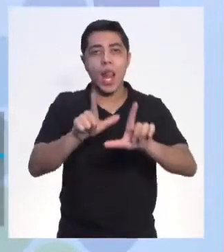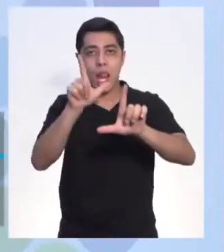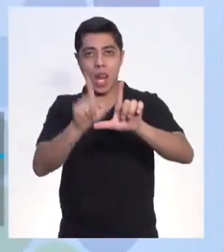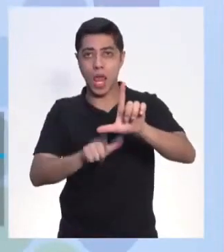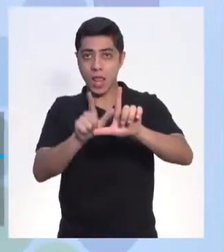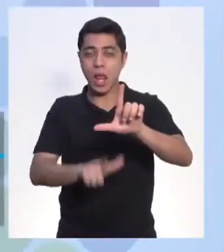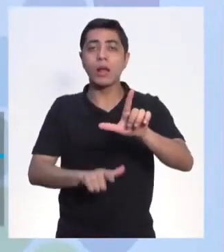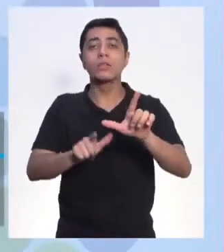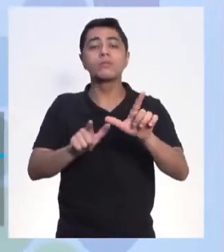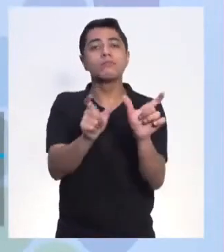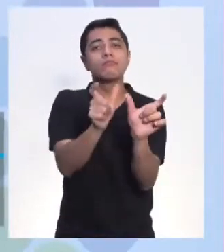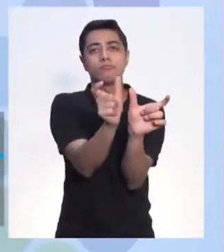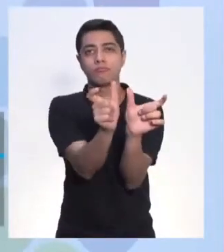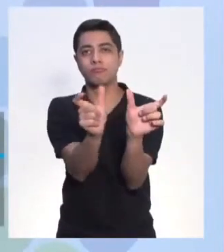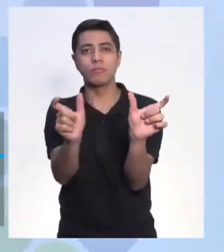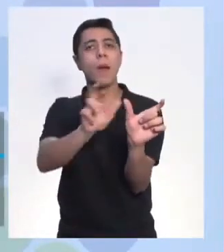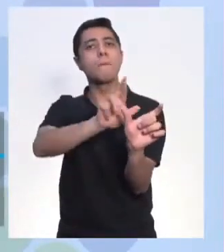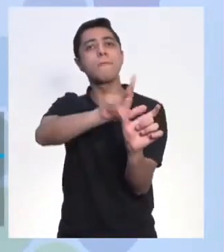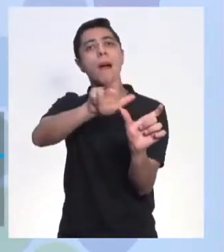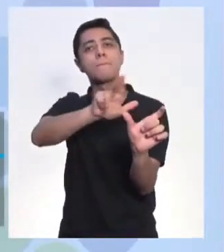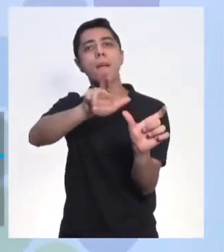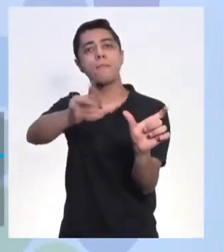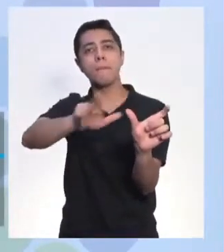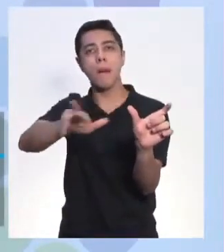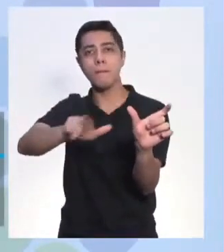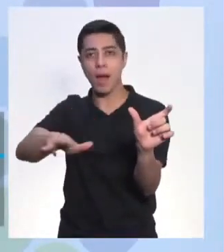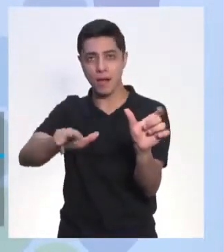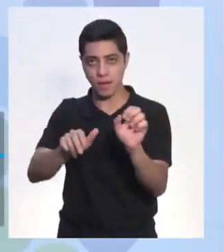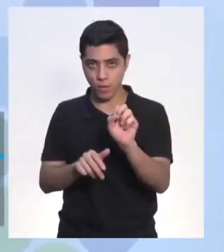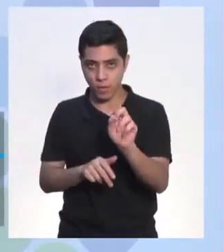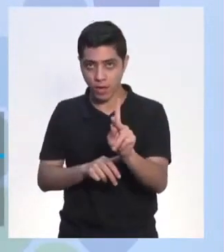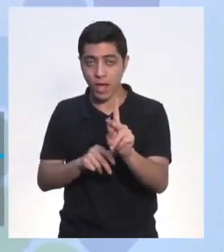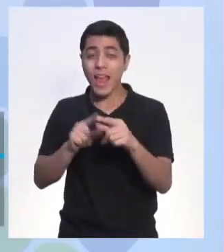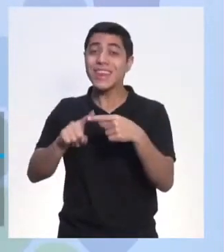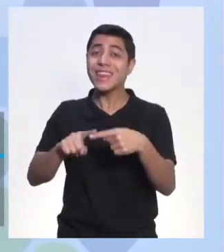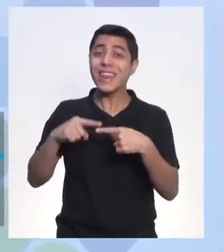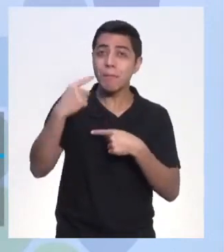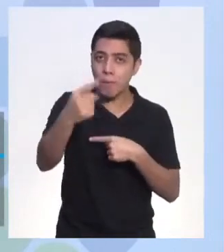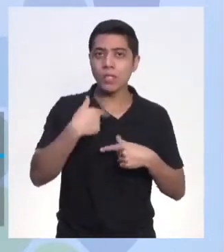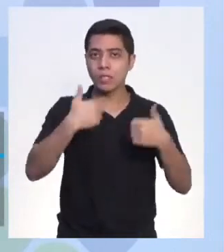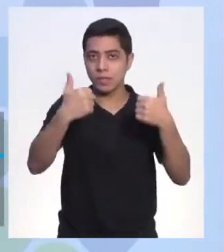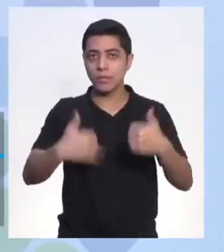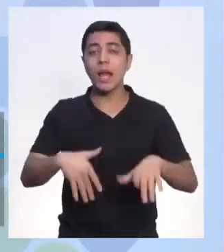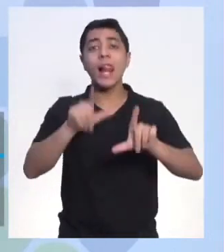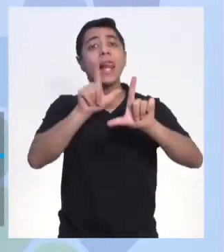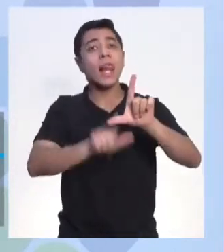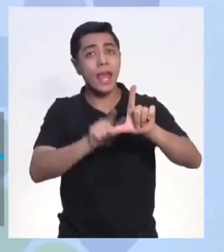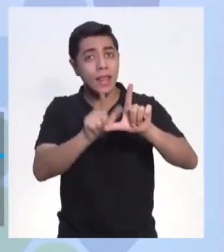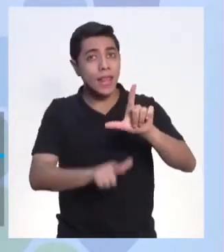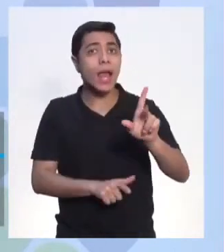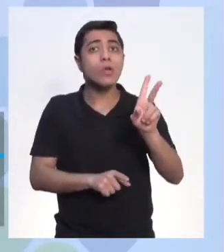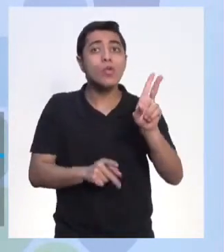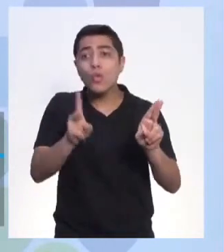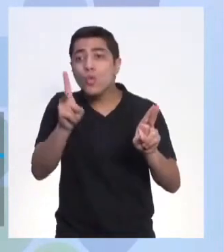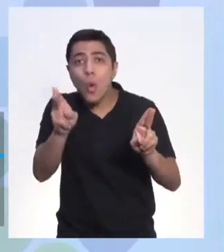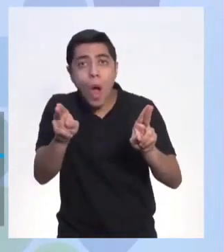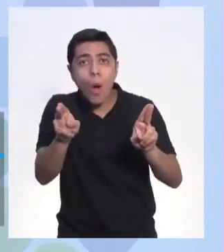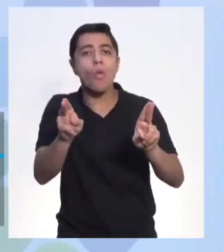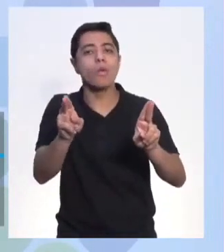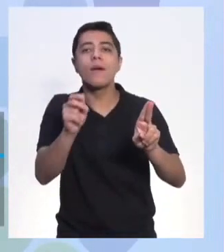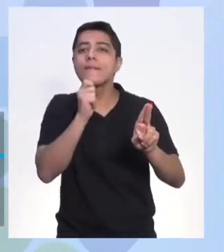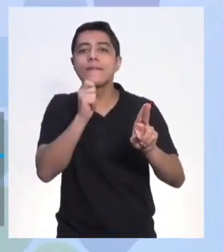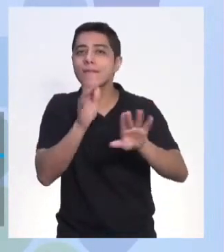a gente vê como que a gente faz quando tiverem letras repetidas, certo? Vamos fazer um